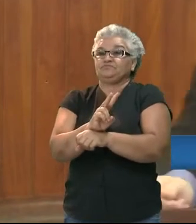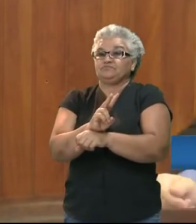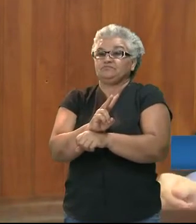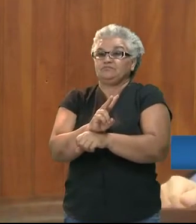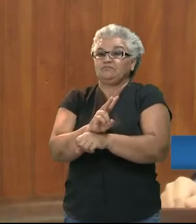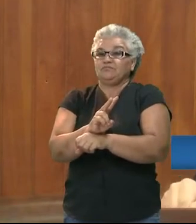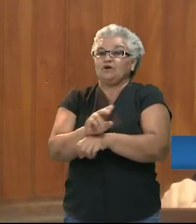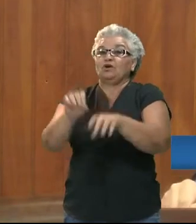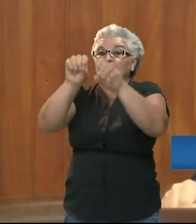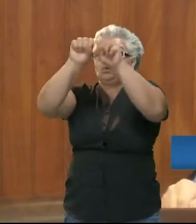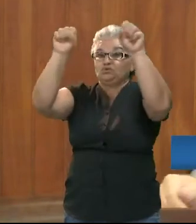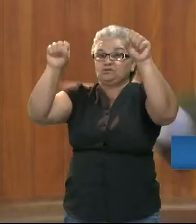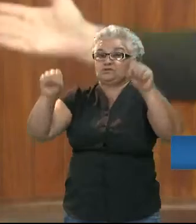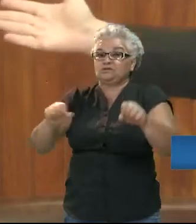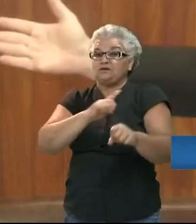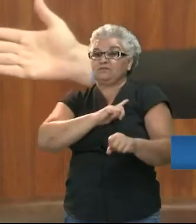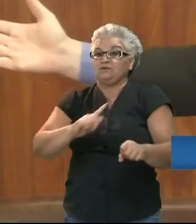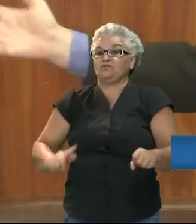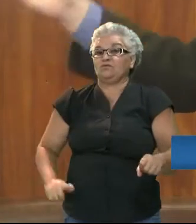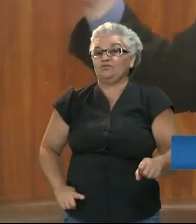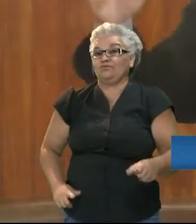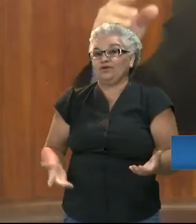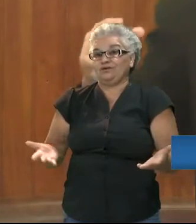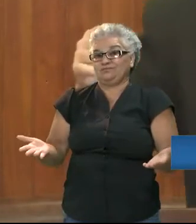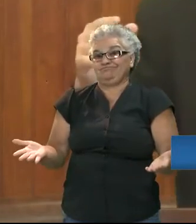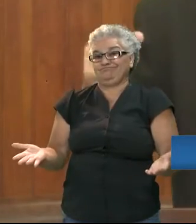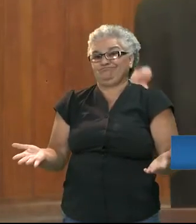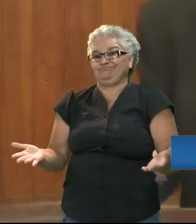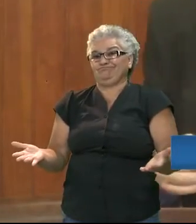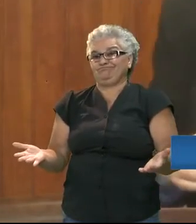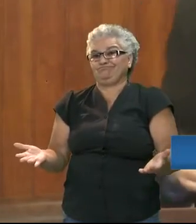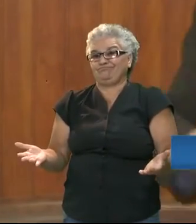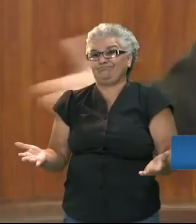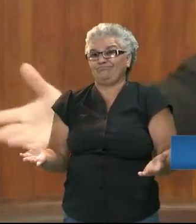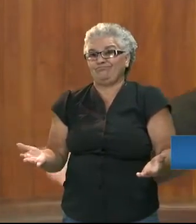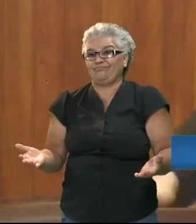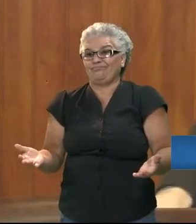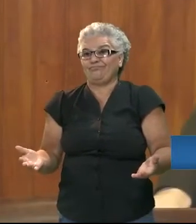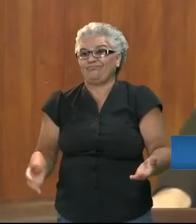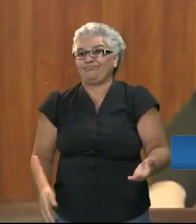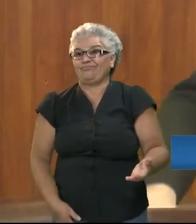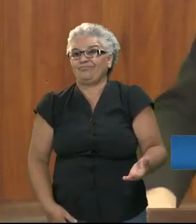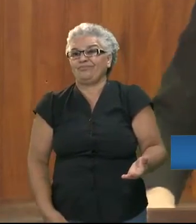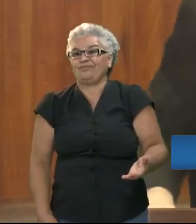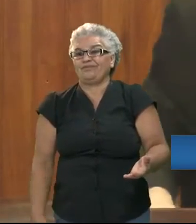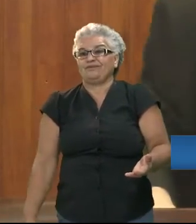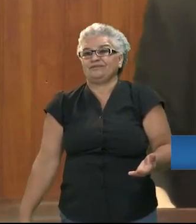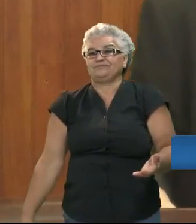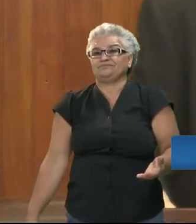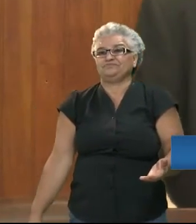máquina pública, que é fria. Quem pensa com o cofre, pensa sem coração.